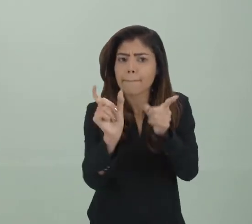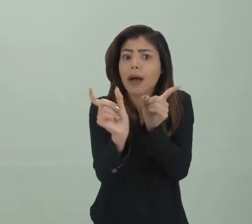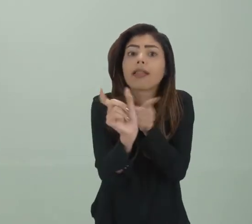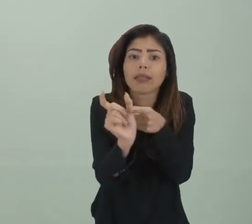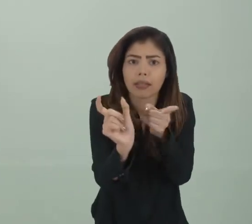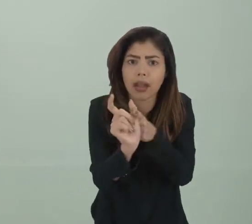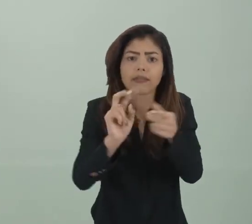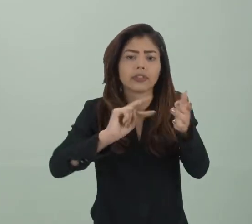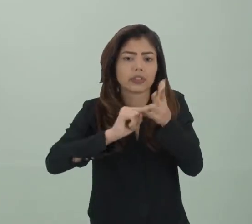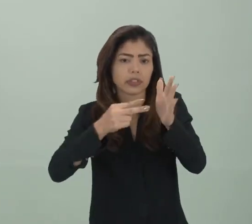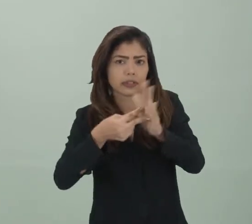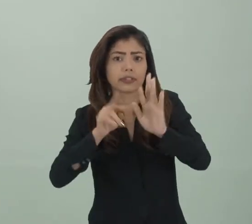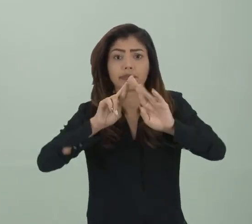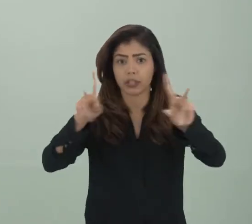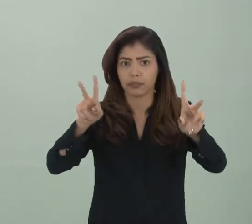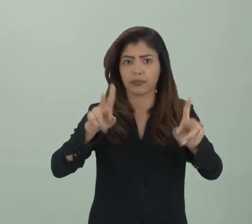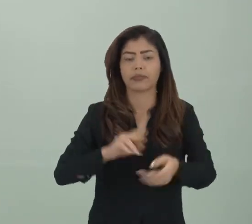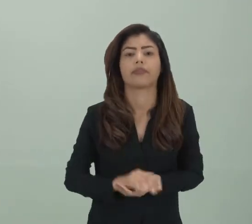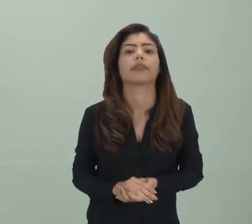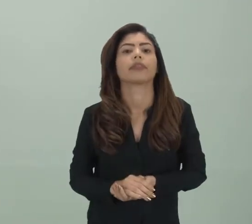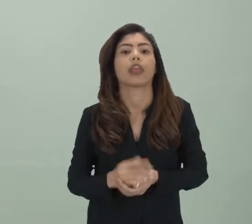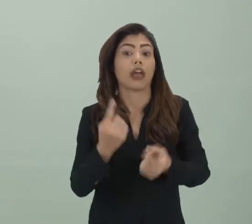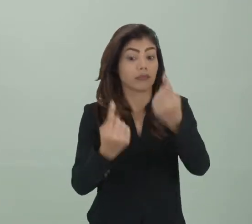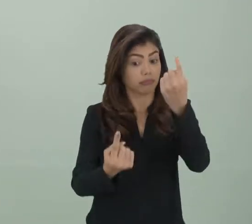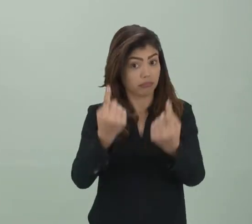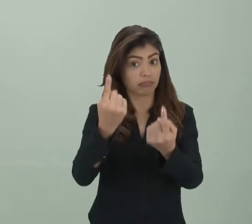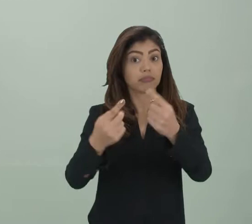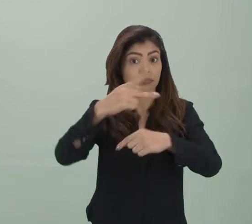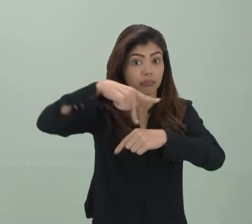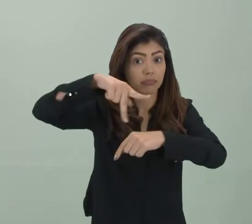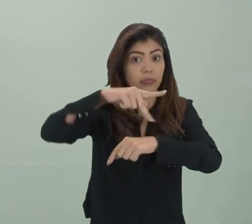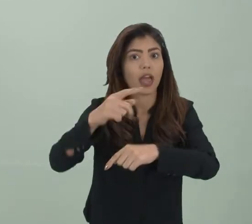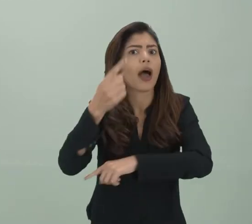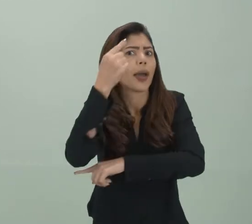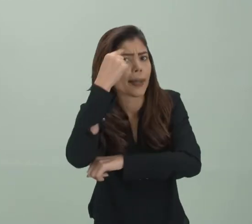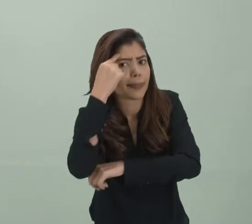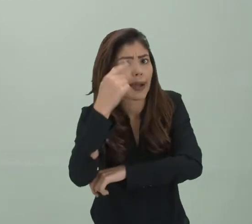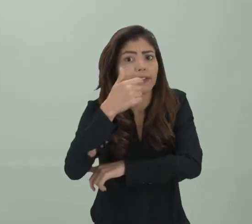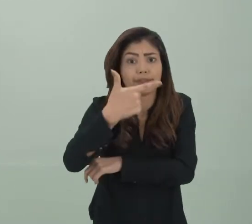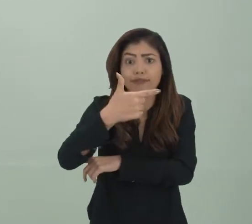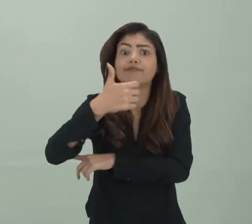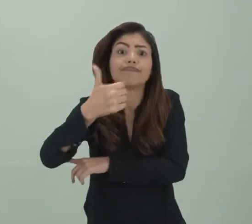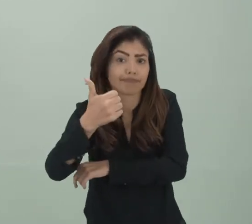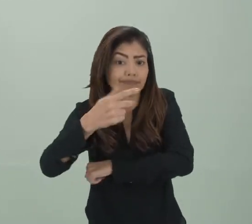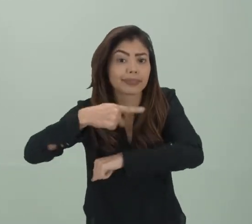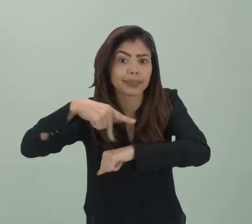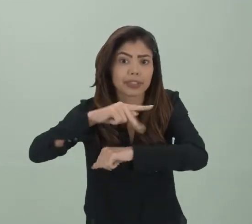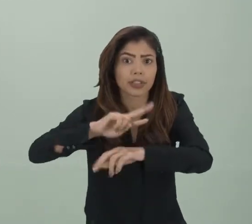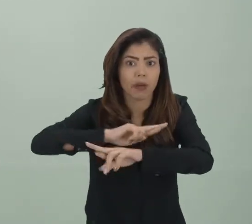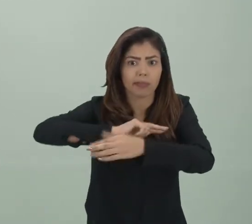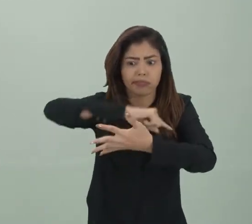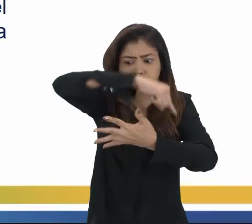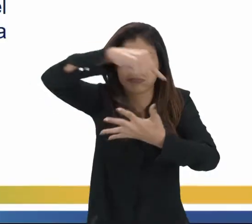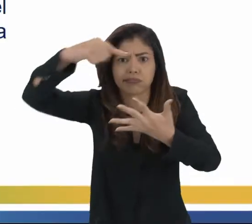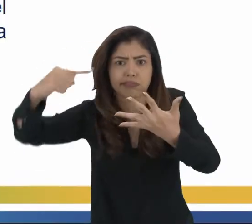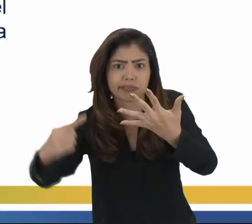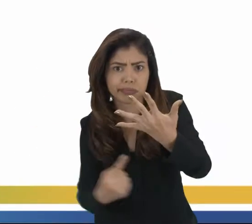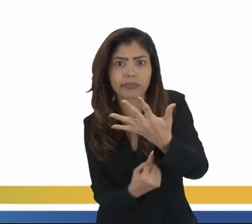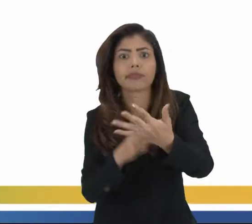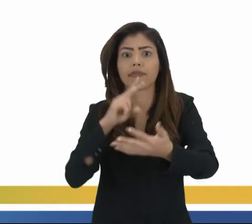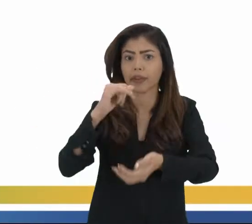palavras que significam coisas diferentes. Isso entre 2 países. Imagina entre 21 países, quanta variação não pode